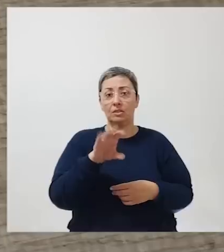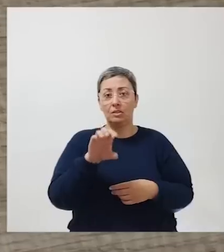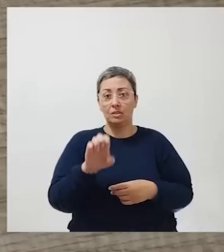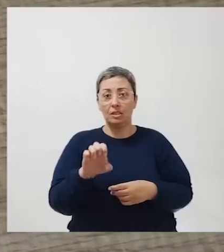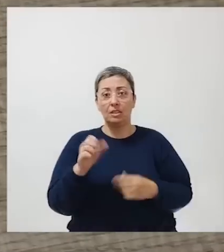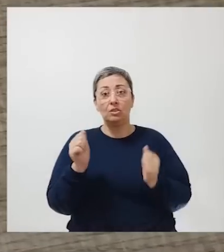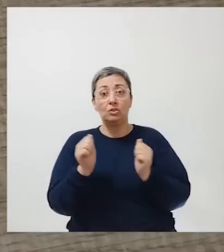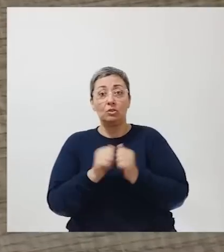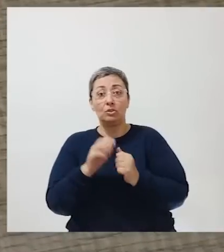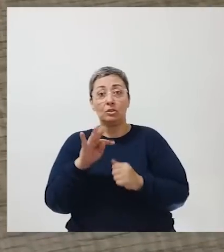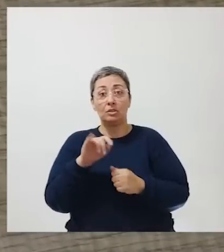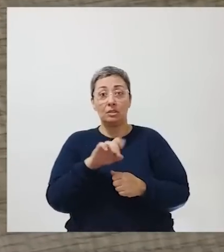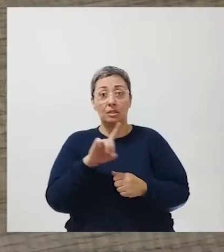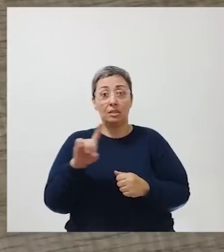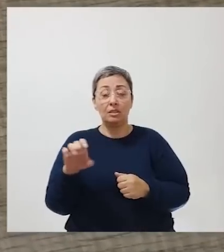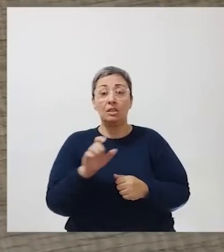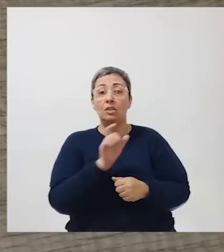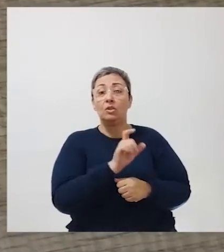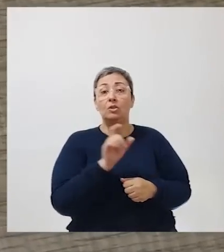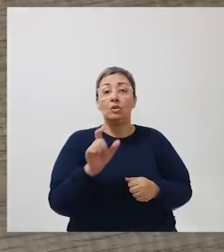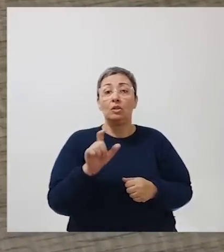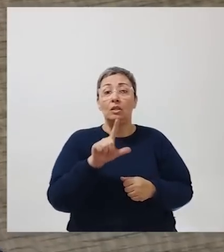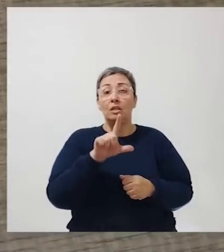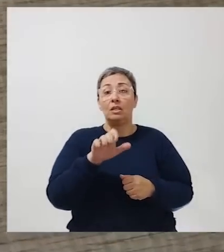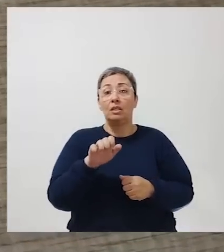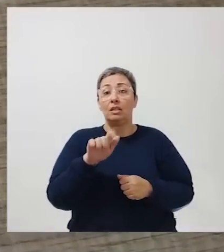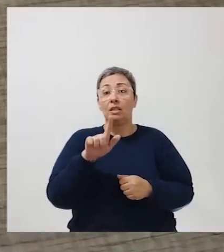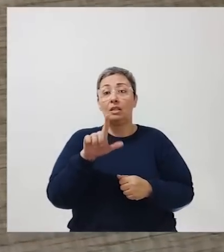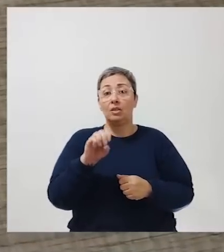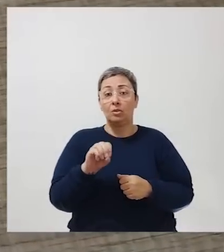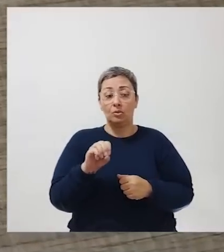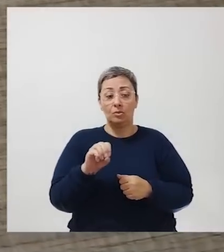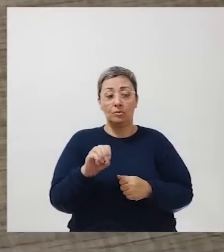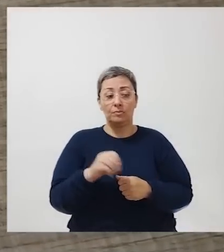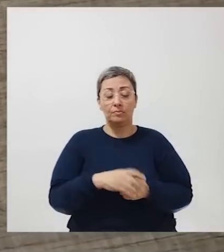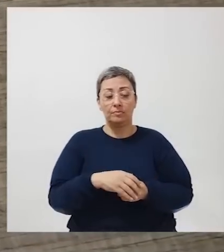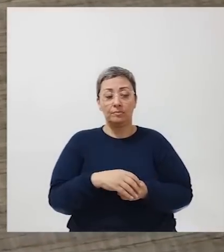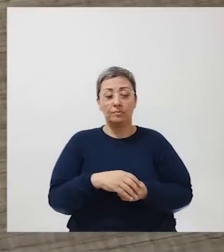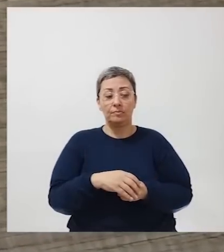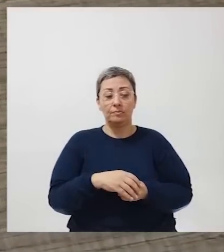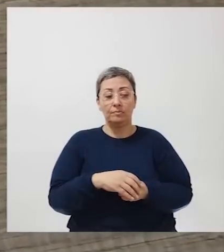Ted. Quantos pedacinhos tem a palavra Lego?